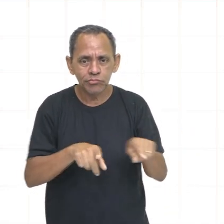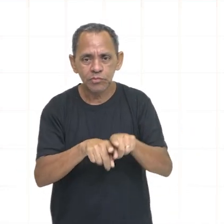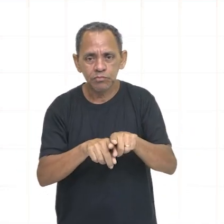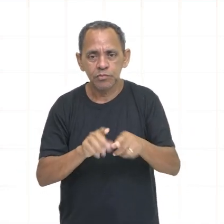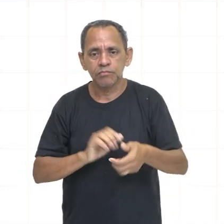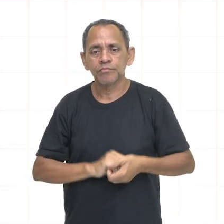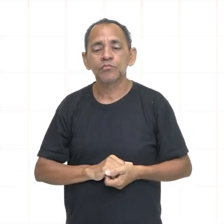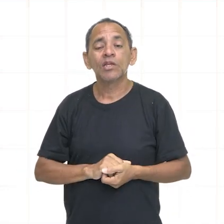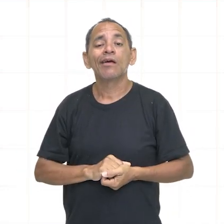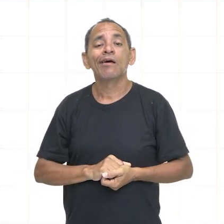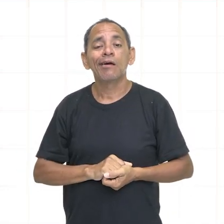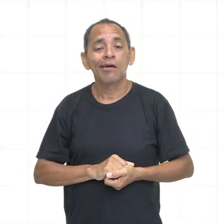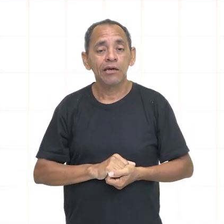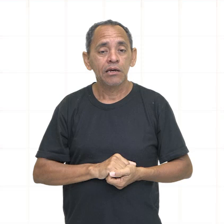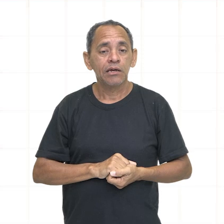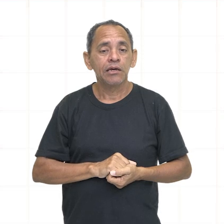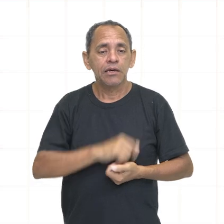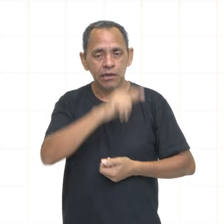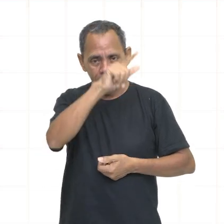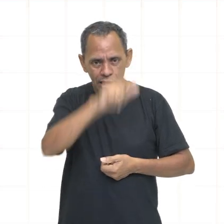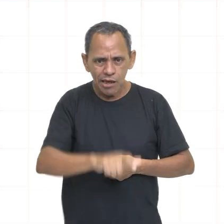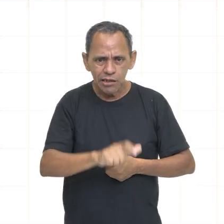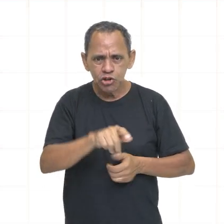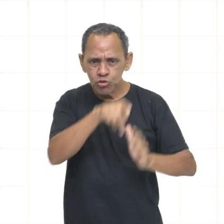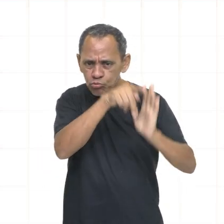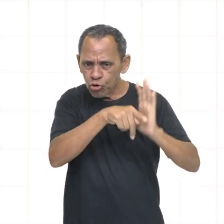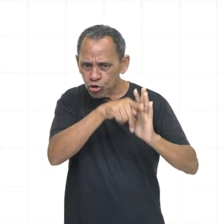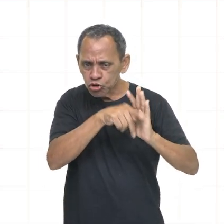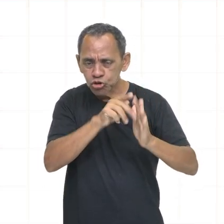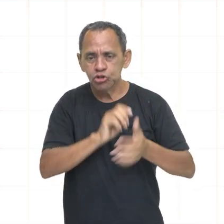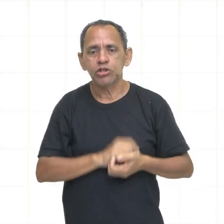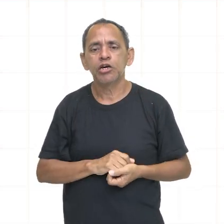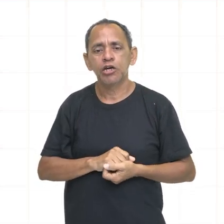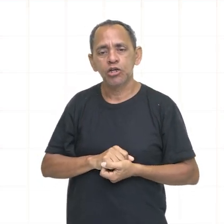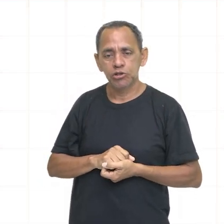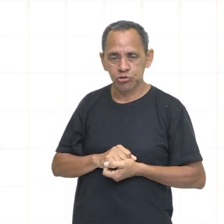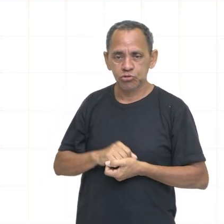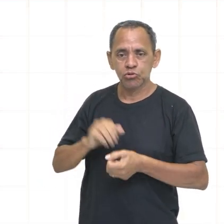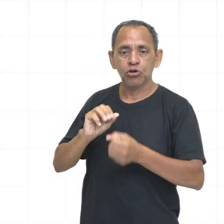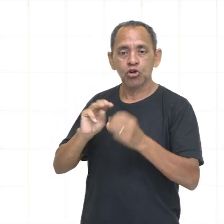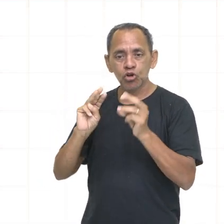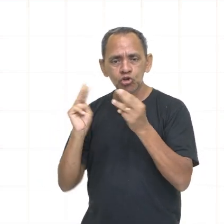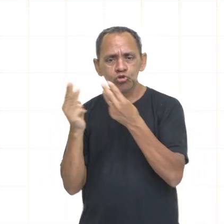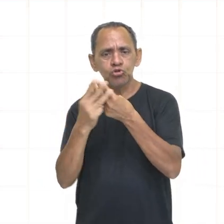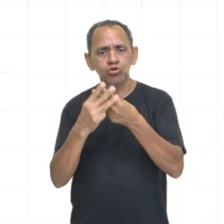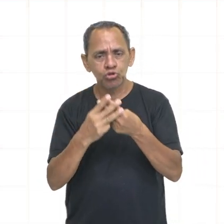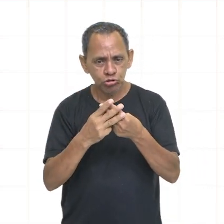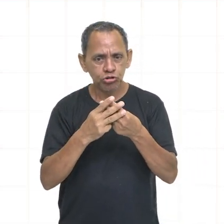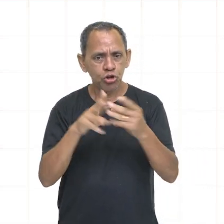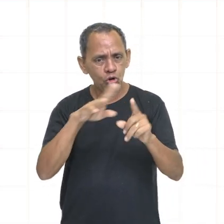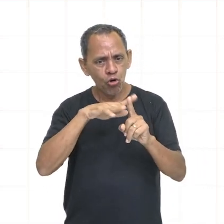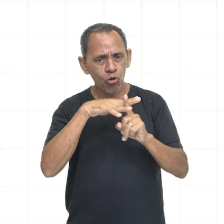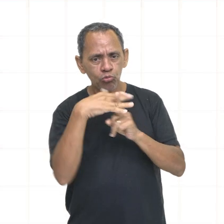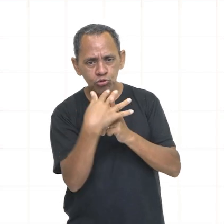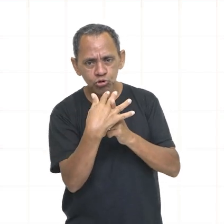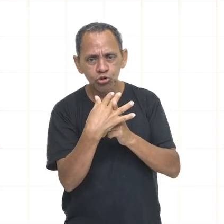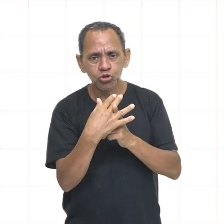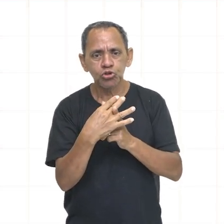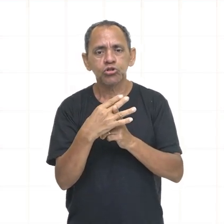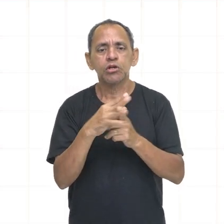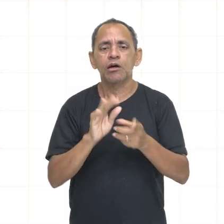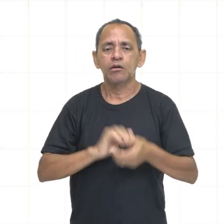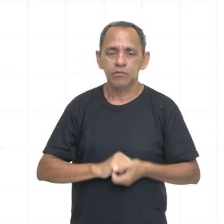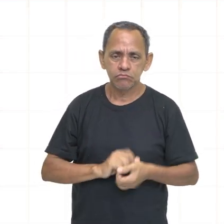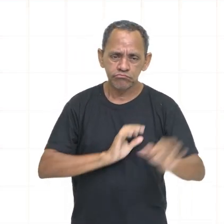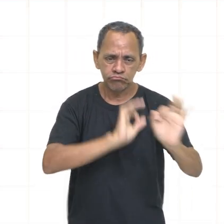Plano Cohen, atribuído a um judeu comunista de nome Cohen, supostamente previa o massacre